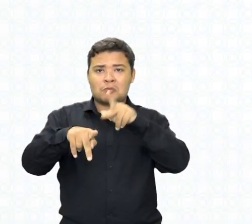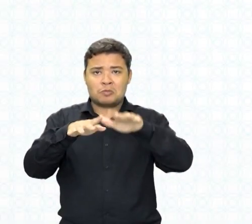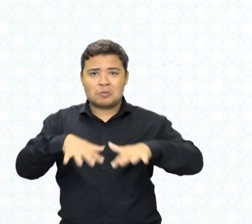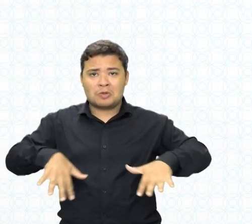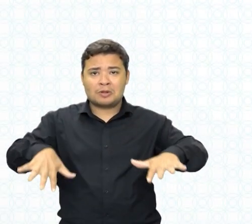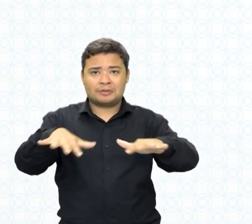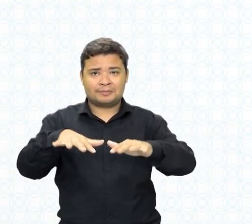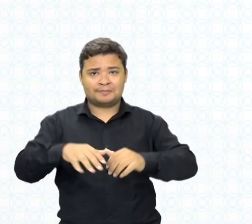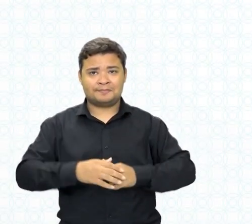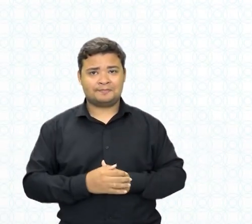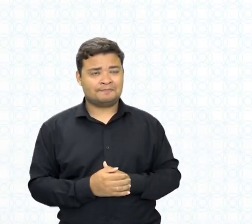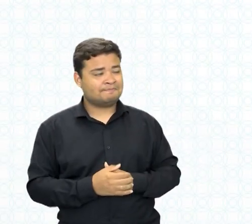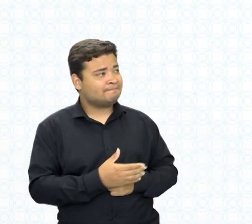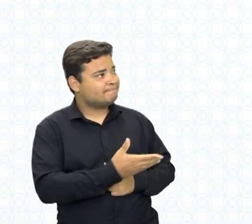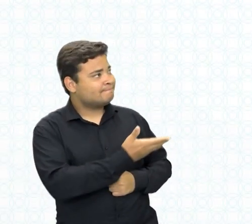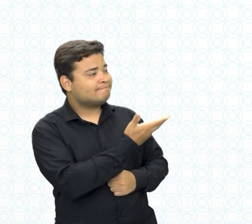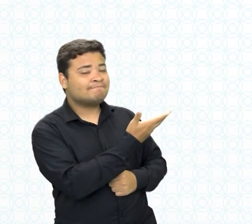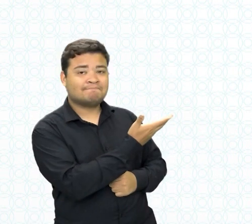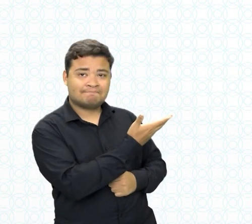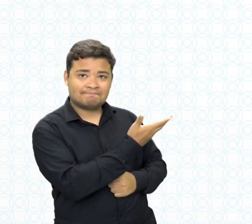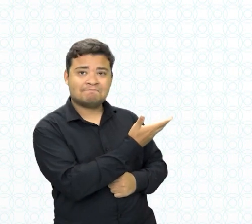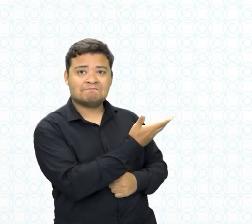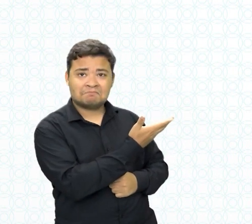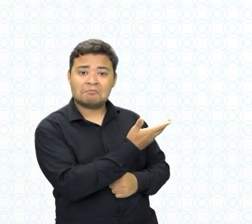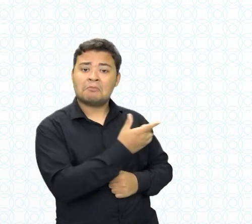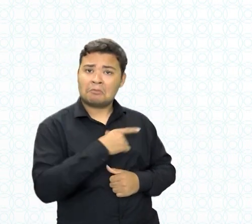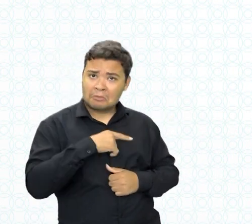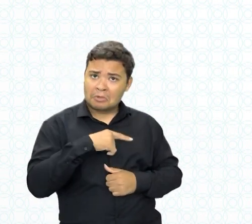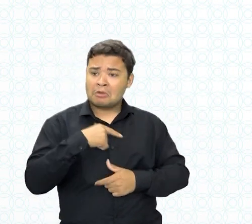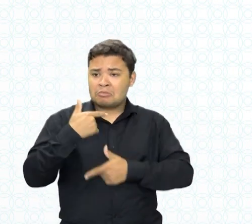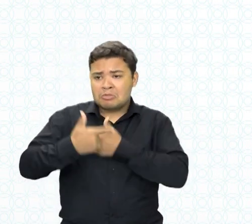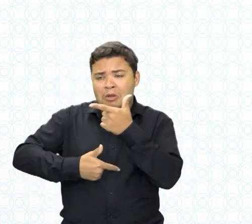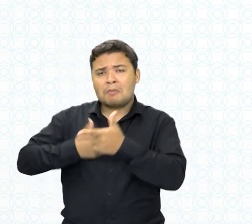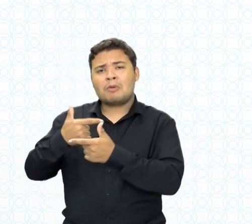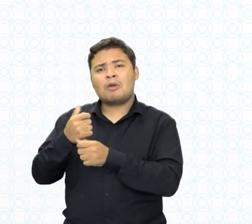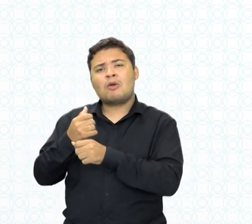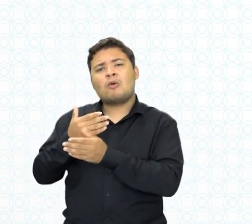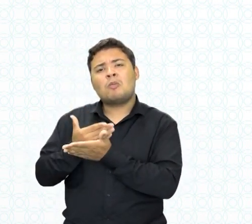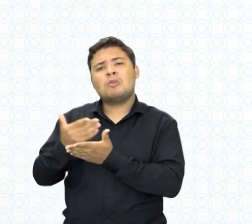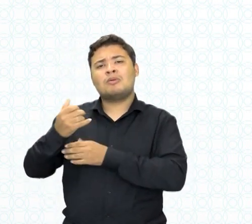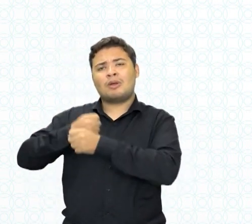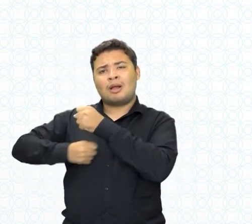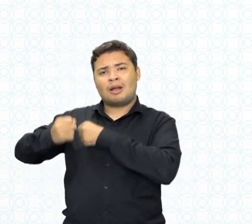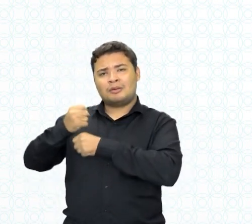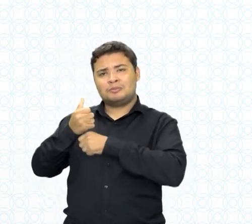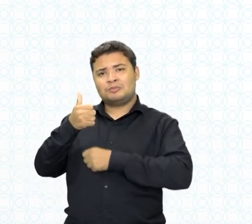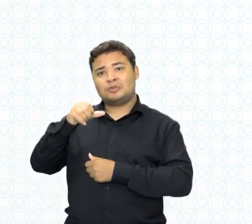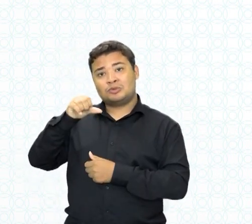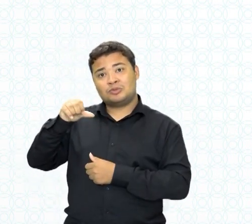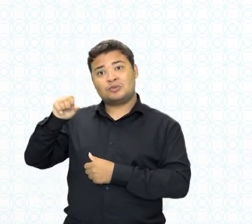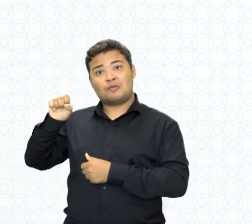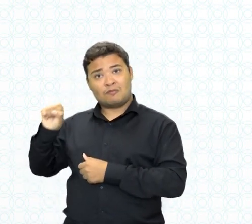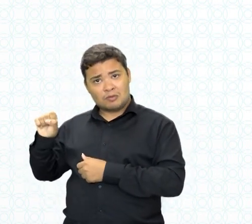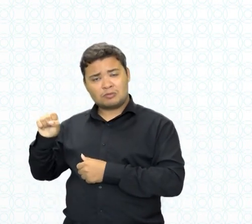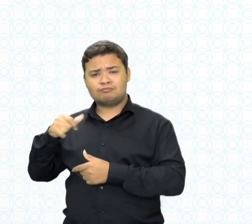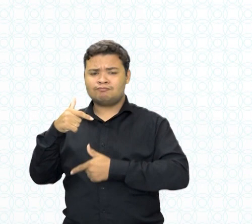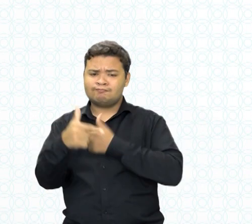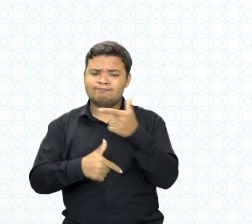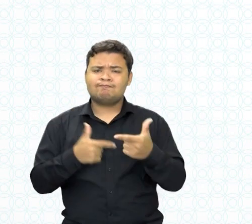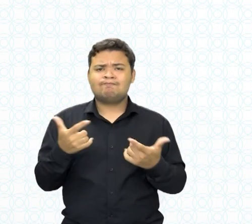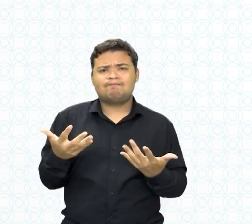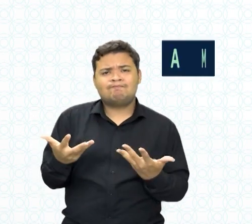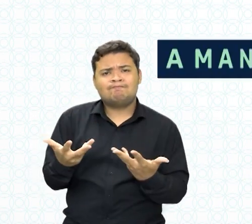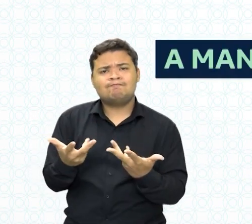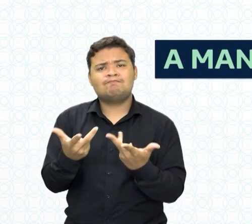A Fundação de Apoio ao Hospital das Clínicas, Fundac, desenvolve desde 1998 um trabalho de